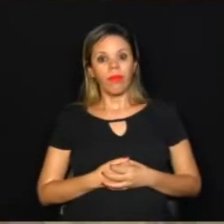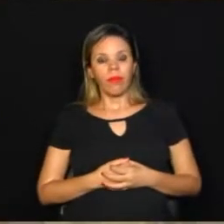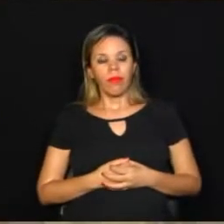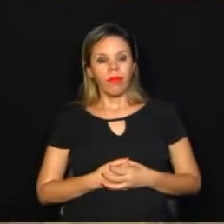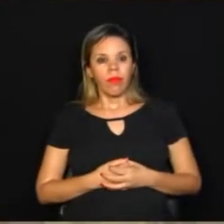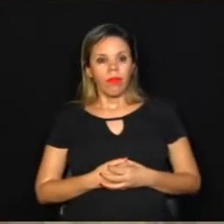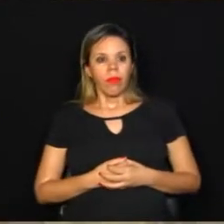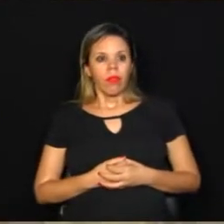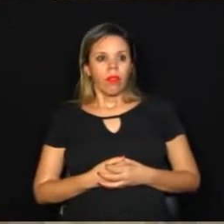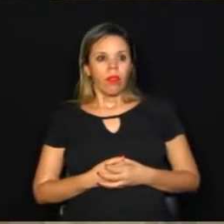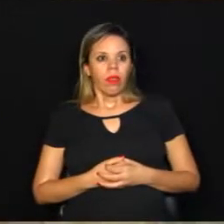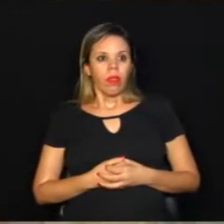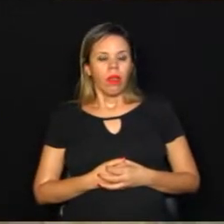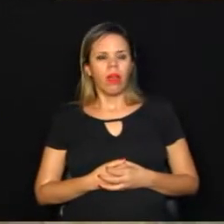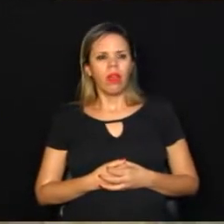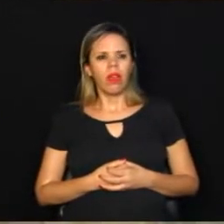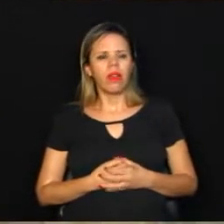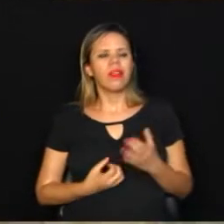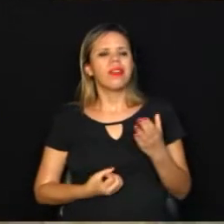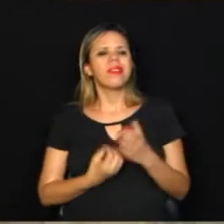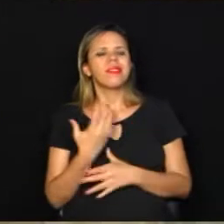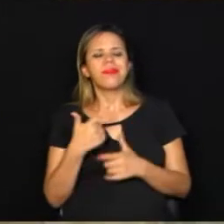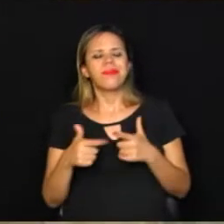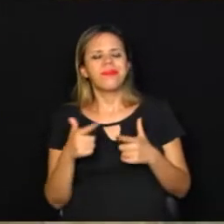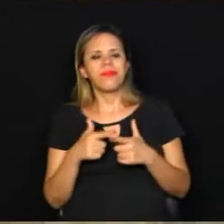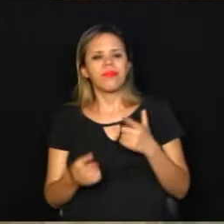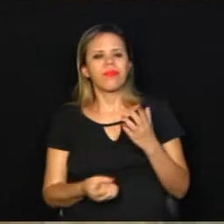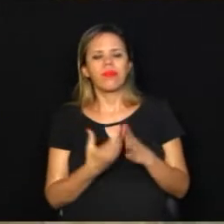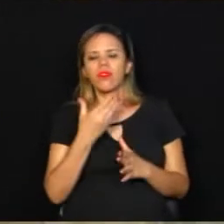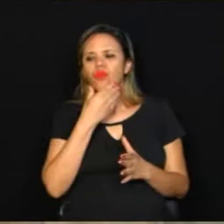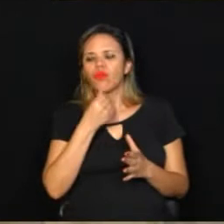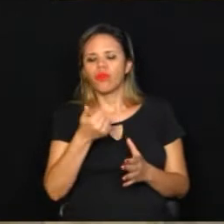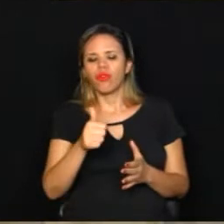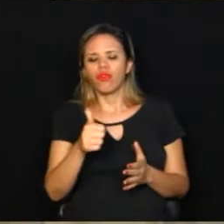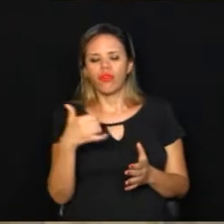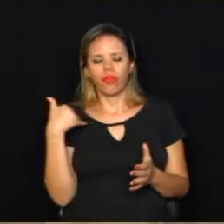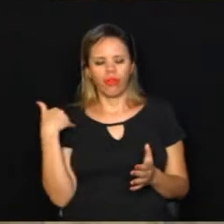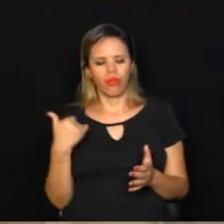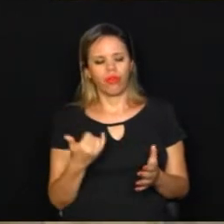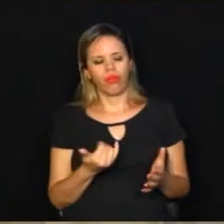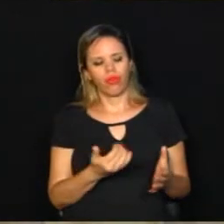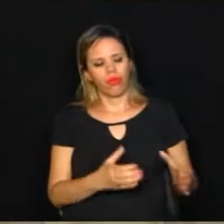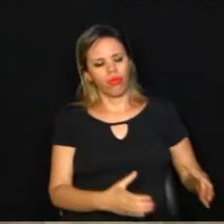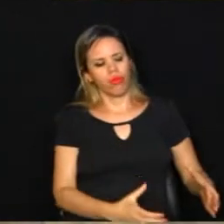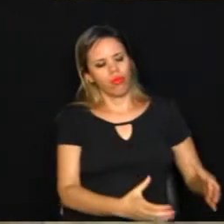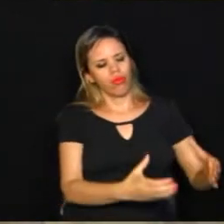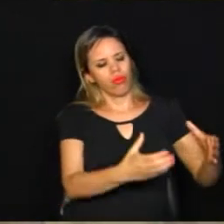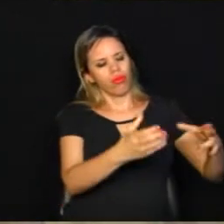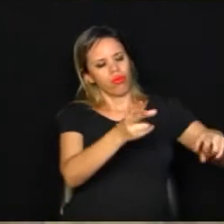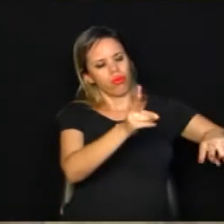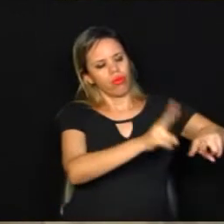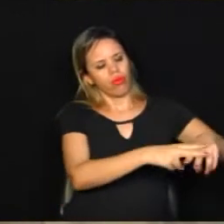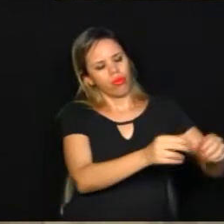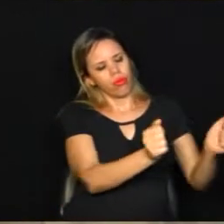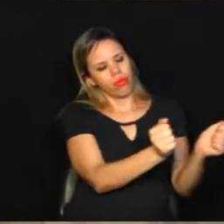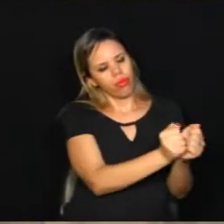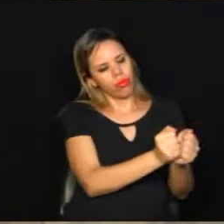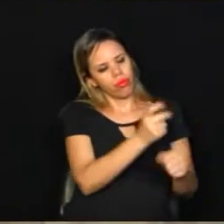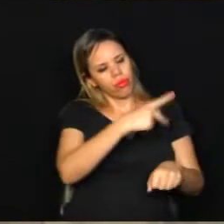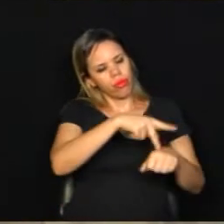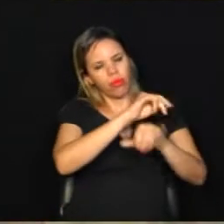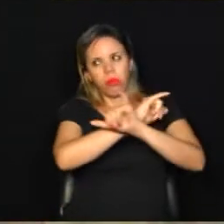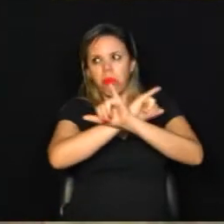aquele caso do garoto acorrentado no barril que chocou todo o país, está trazendo uma